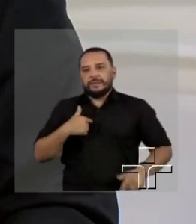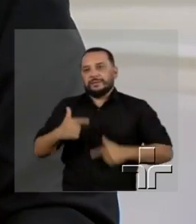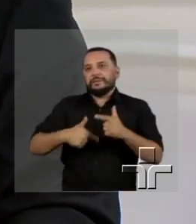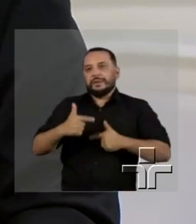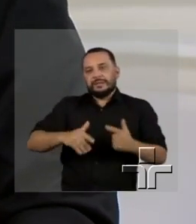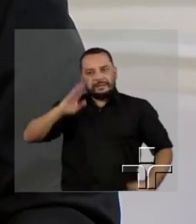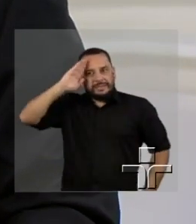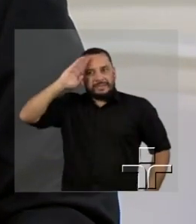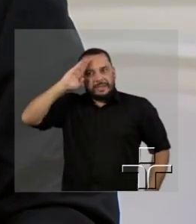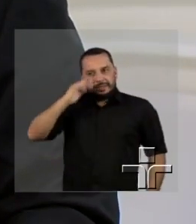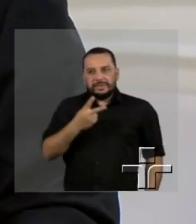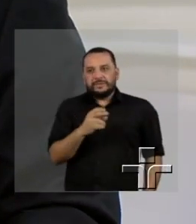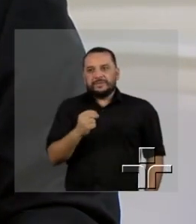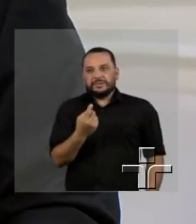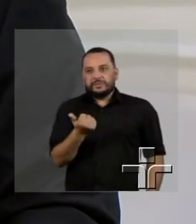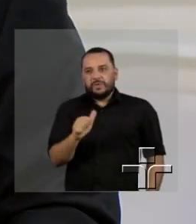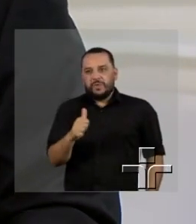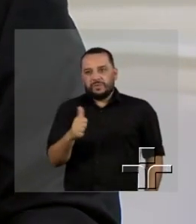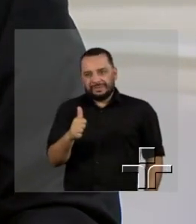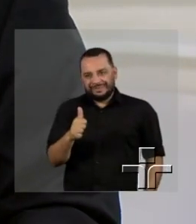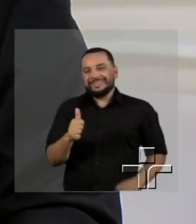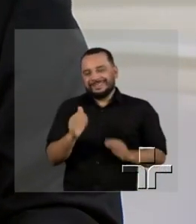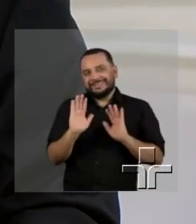de visão de país entre esses grupos.